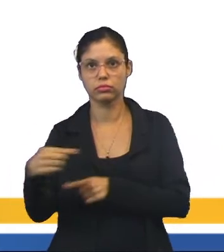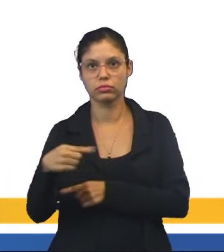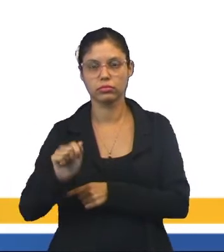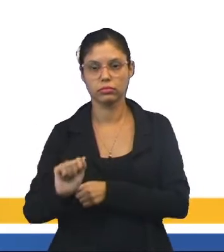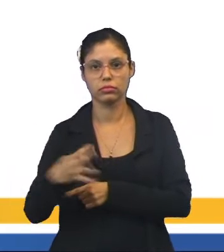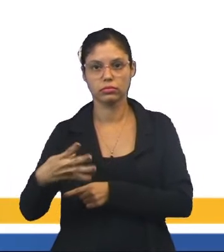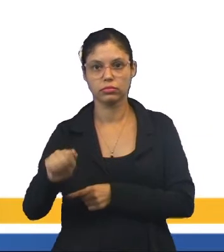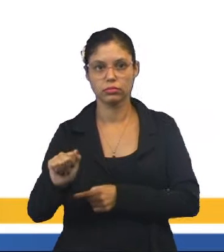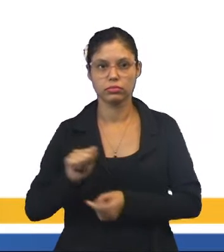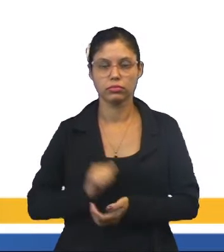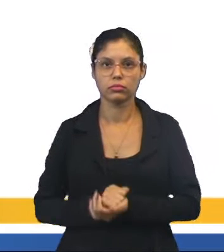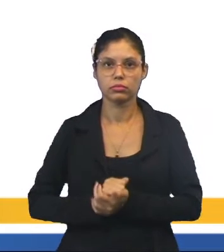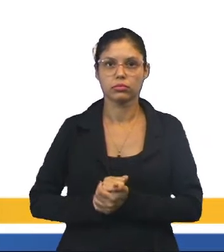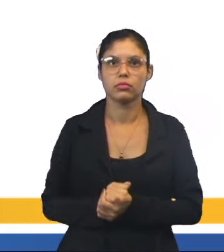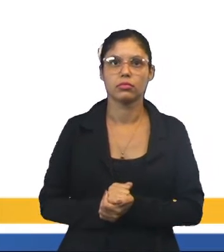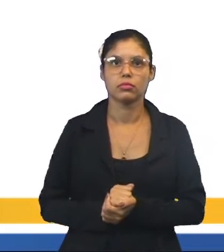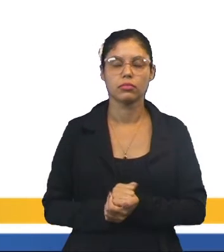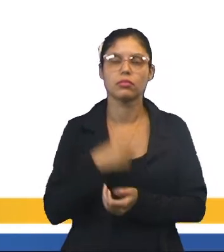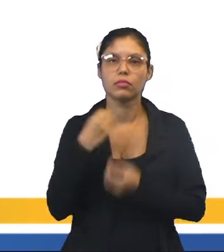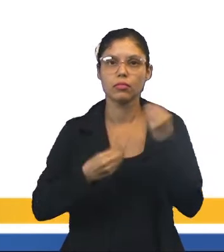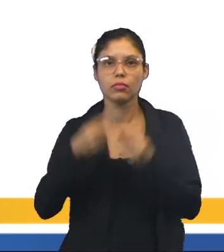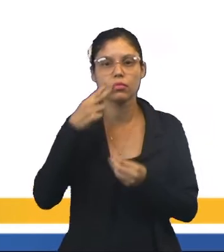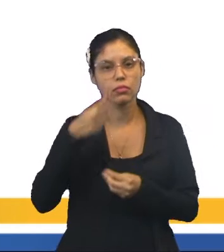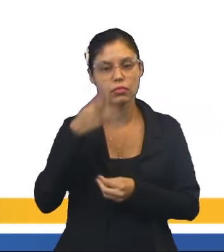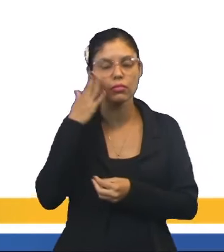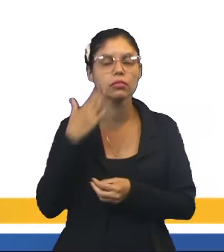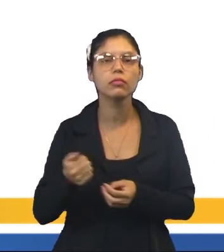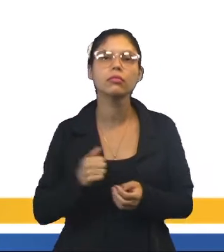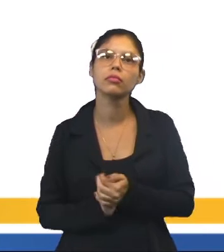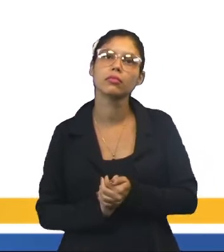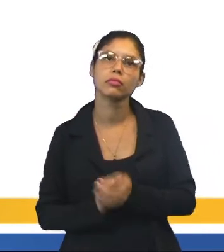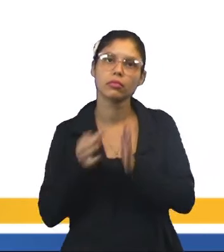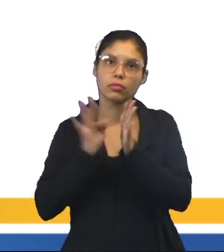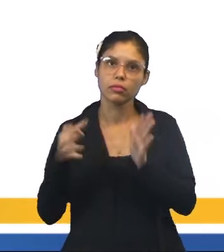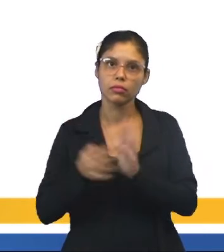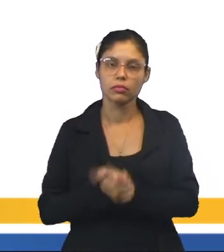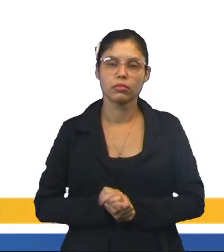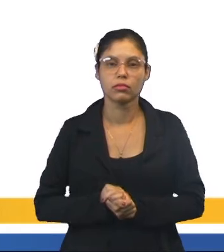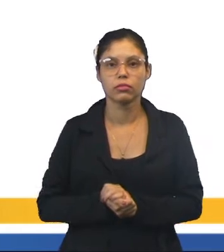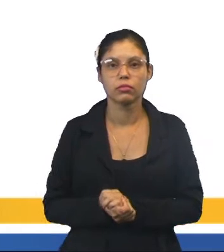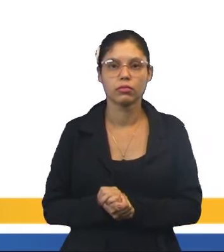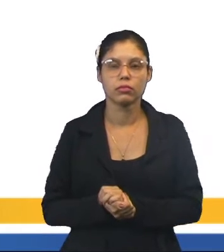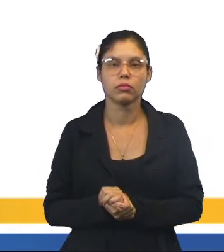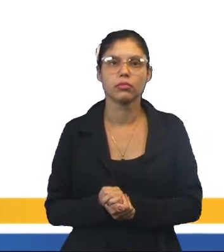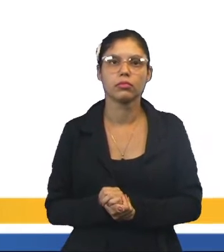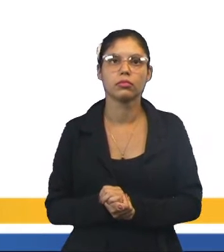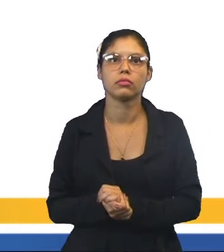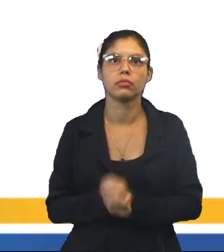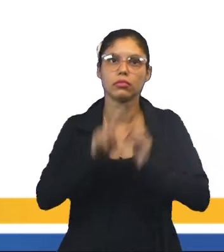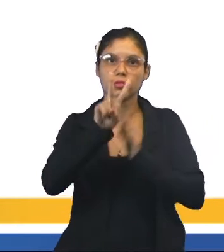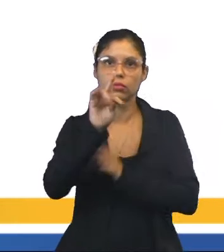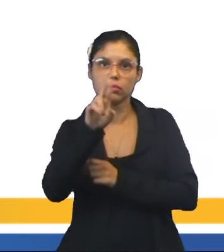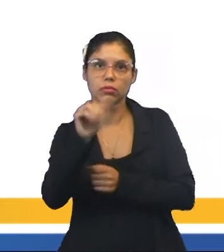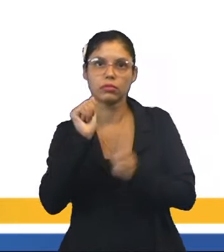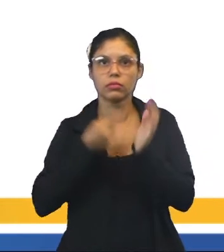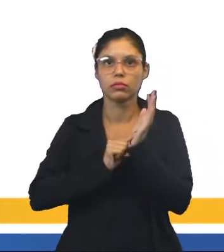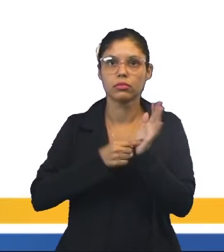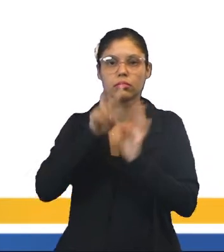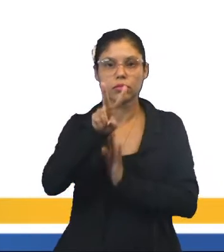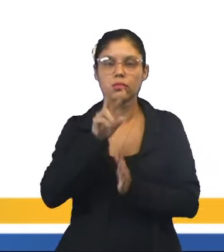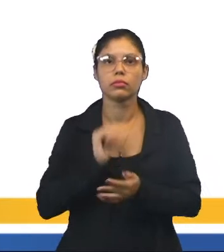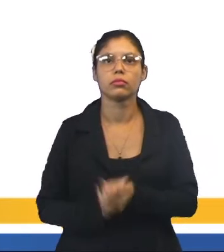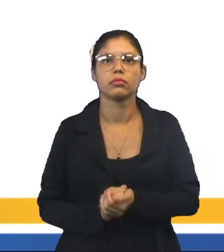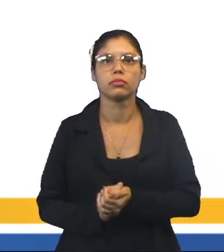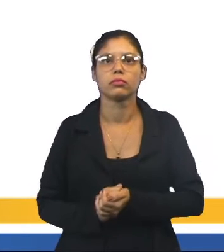delta sobre 4A. Como vocês sabem, esse é um tipo de fórmula, tá? O vértice será o